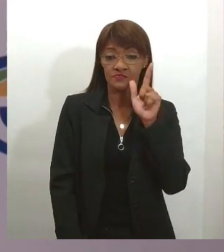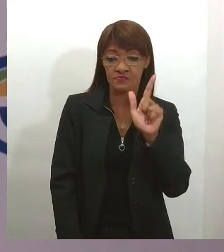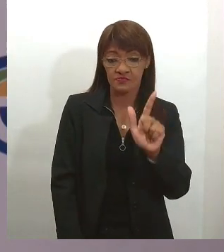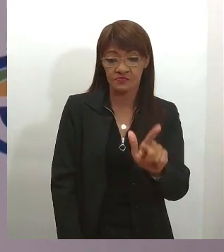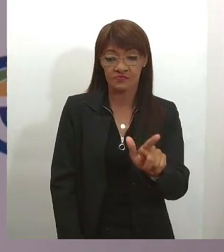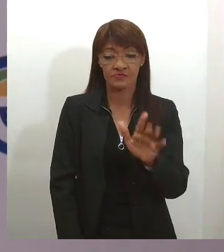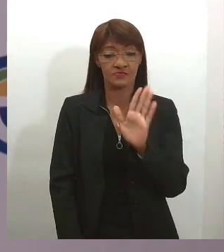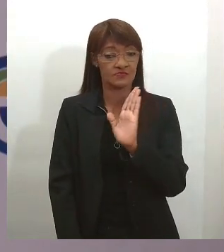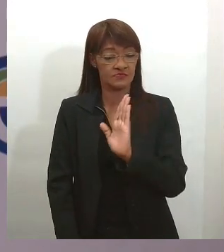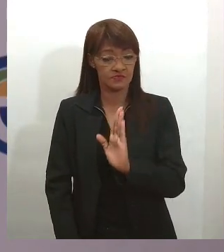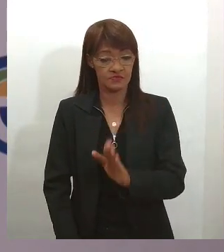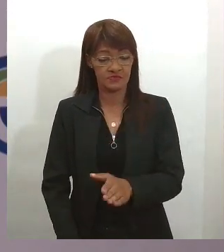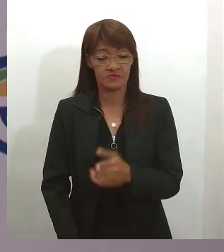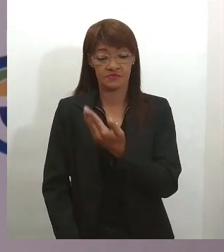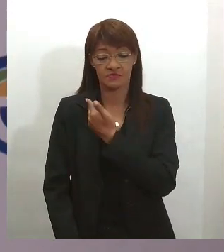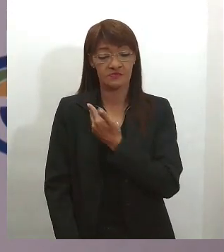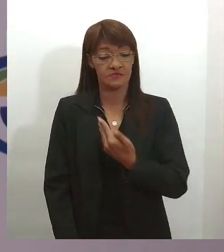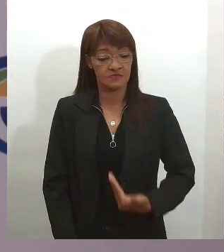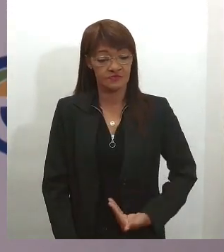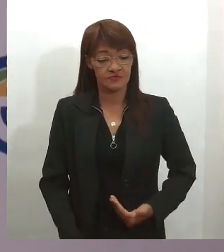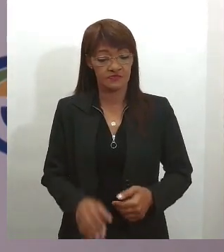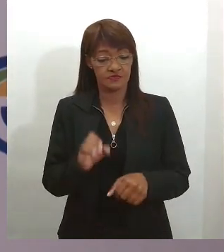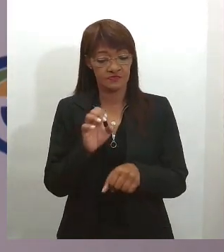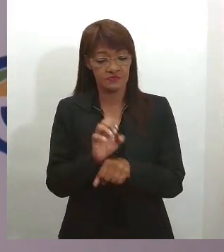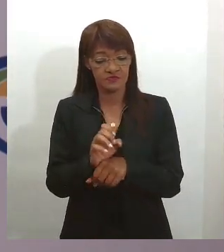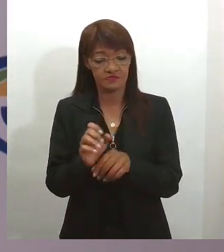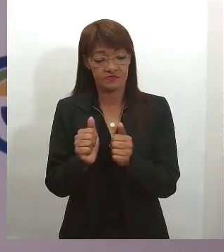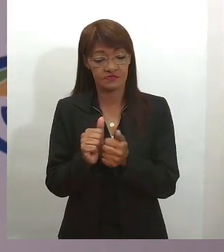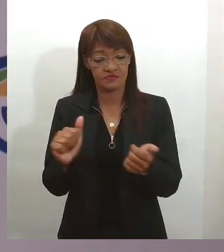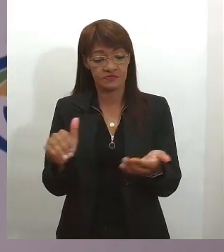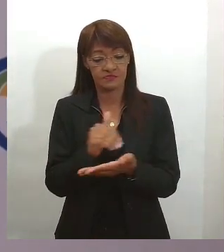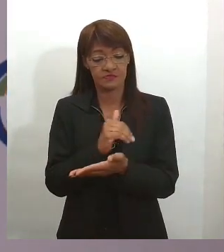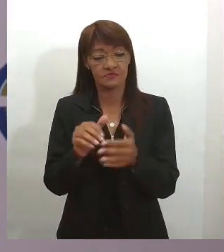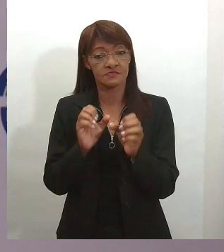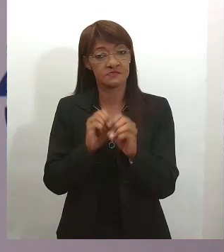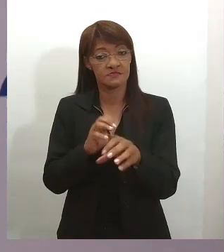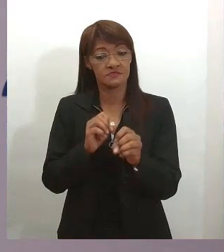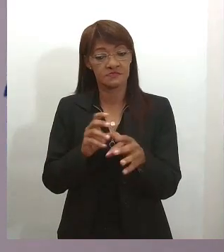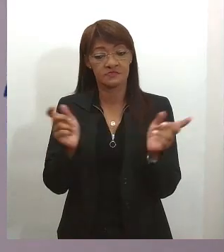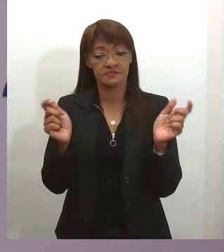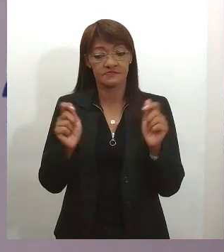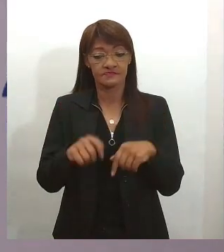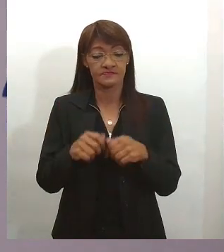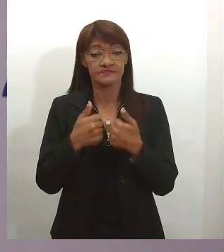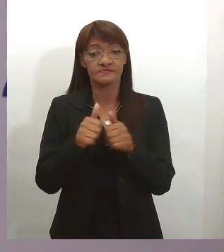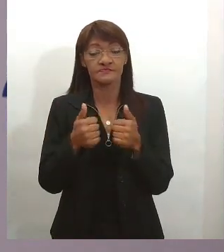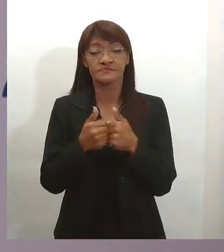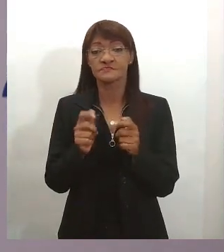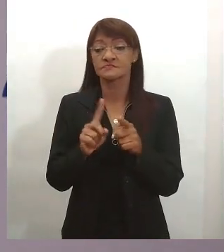da Secretaria de Educação, colocasse um ônibus, mas só que esse ônibus não está resolvendo a